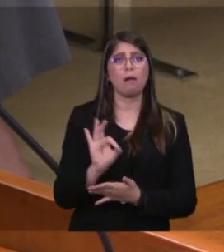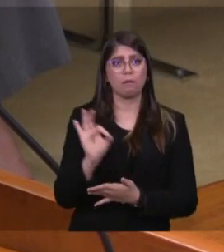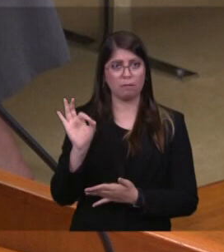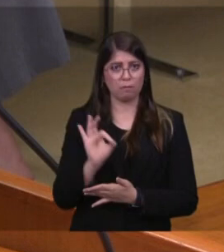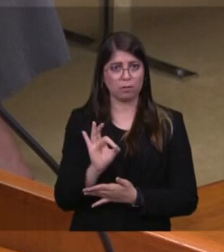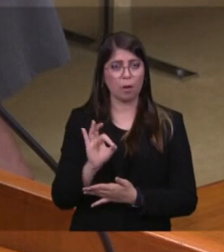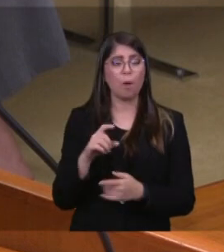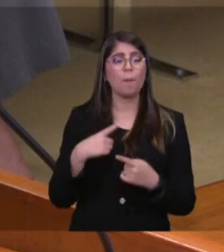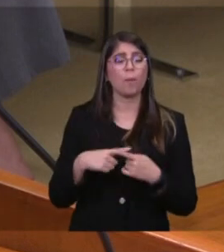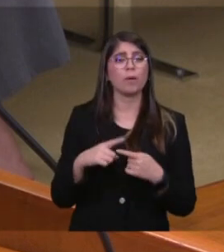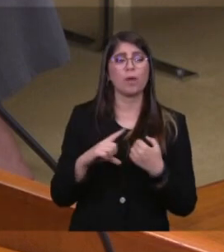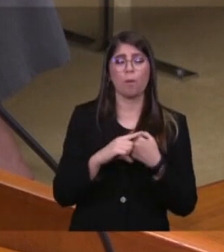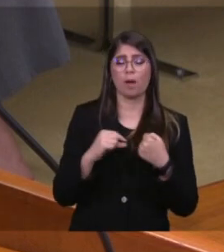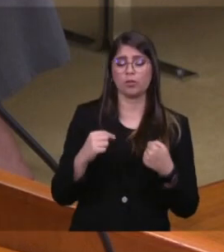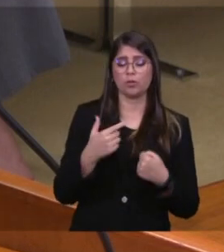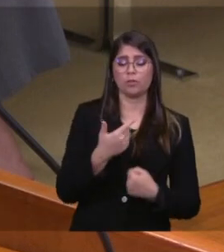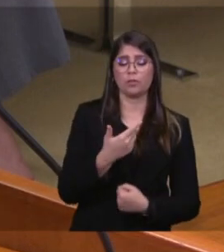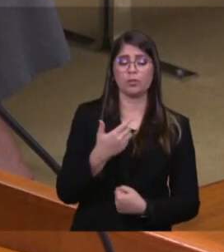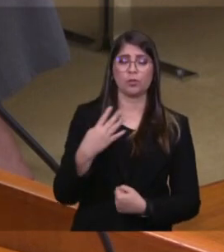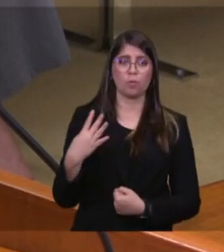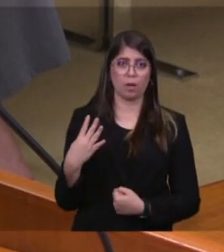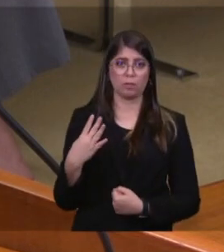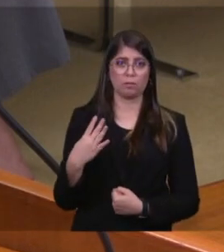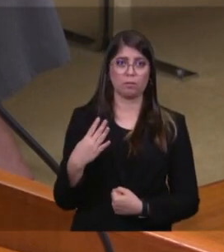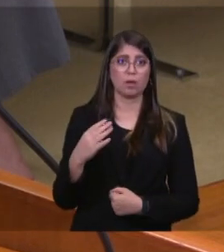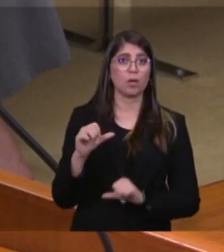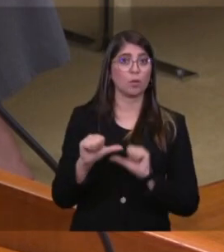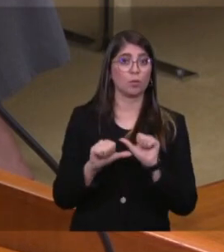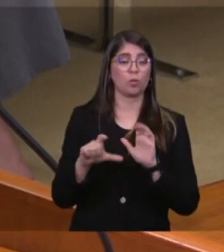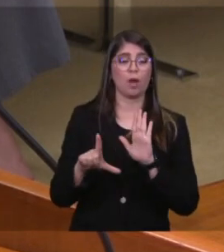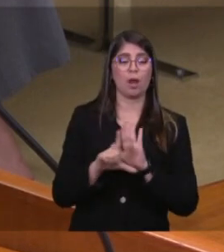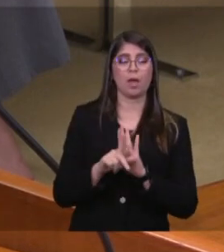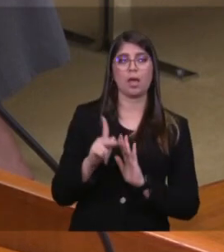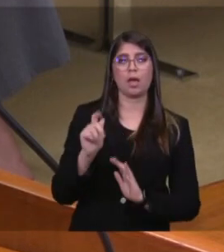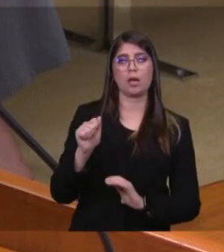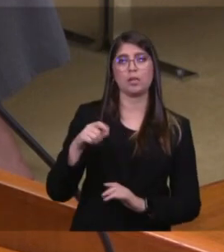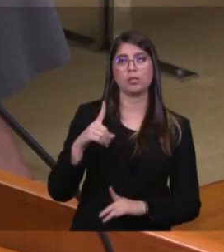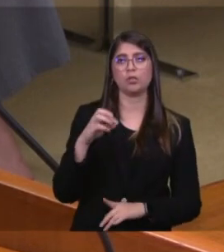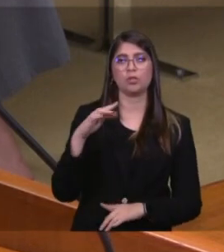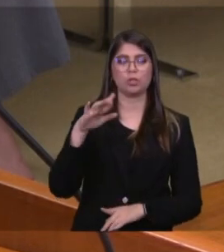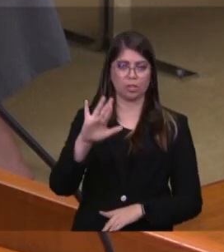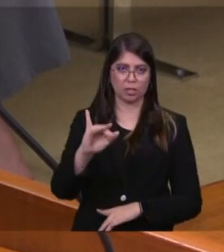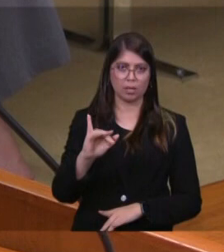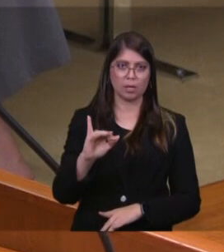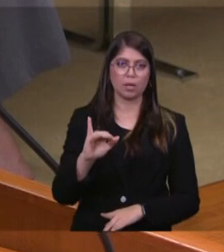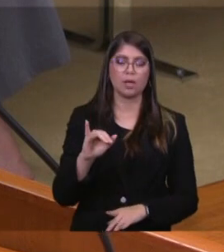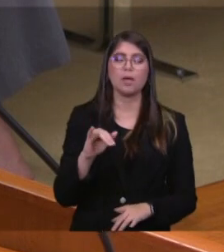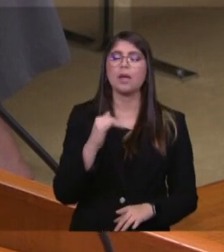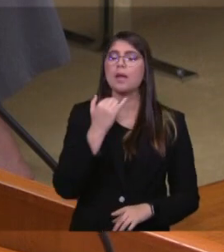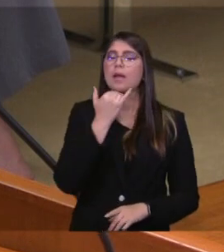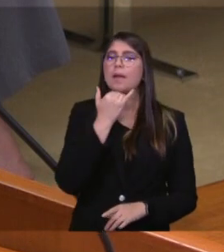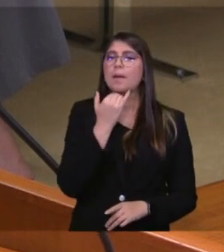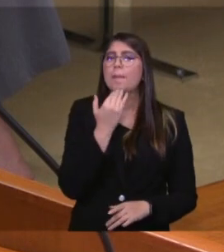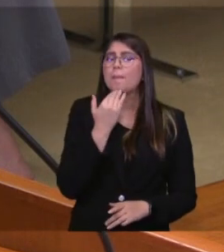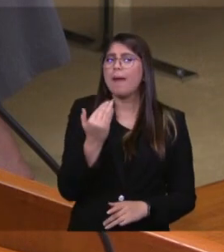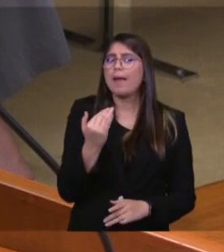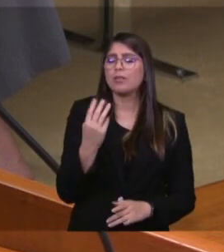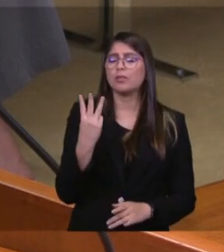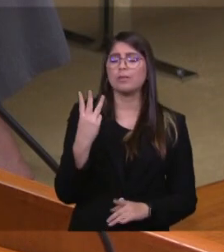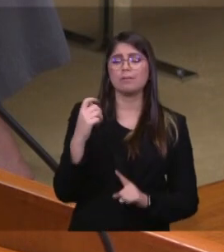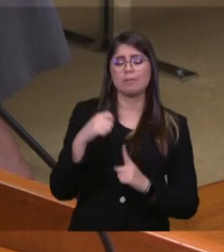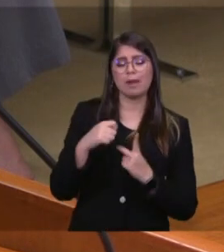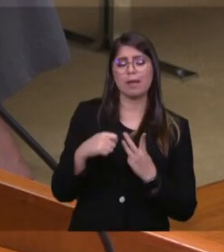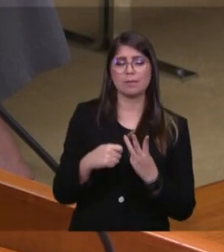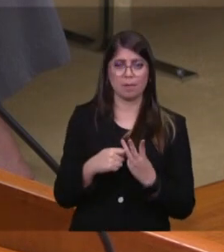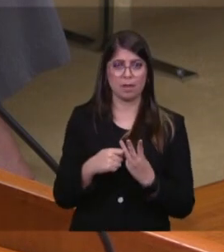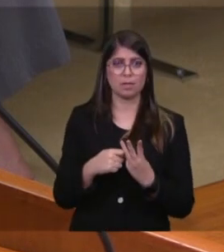24, que alterou a Lei Candir, que pede um tempo de 3 meses, o primeiro dia